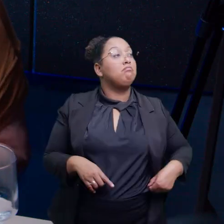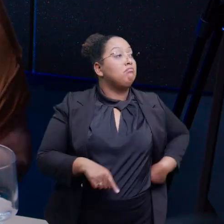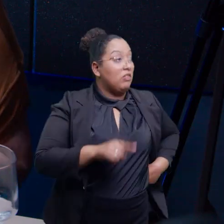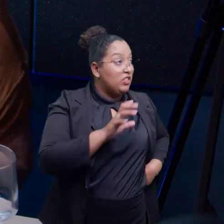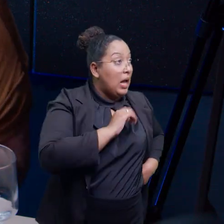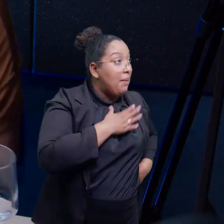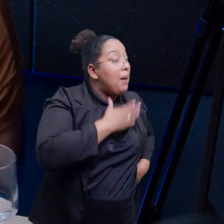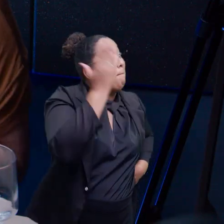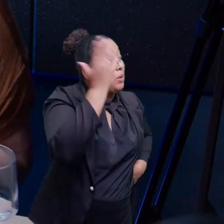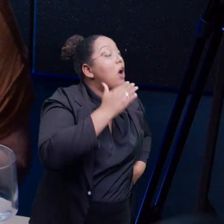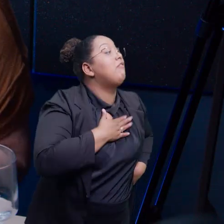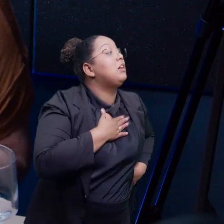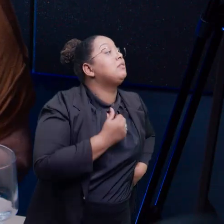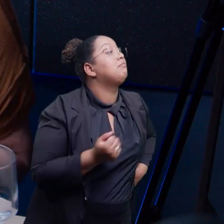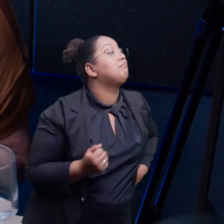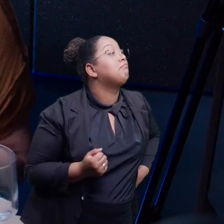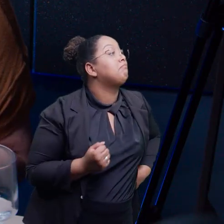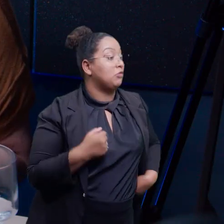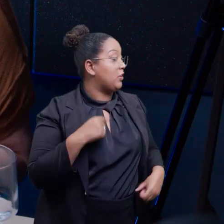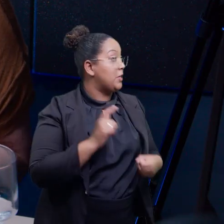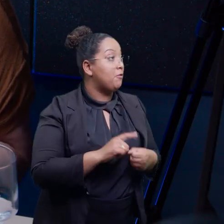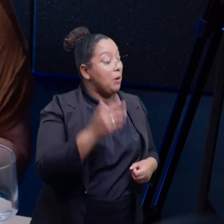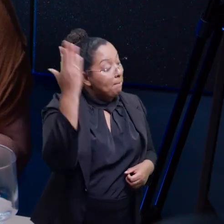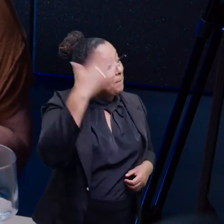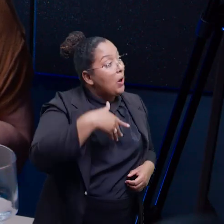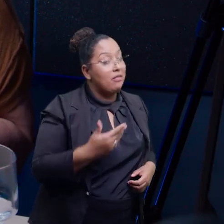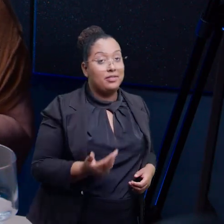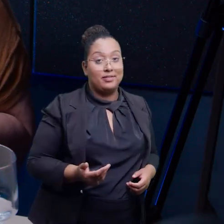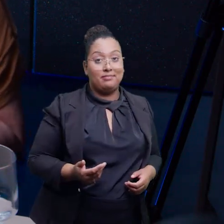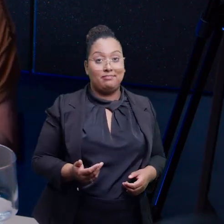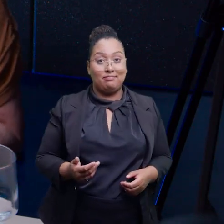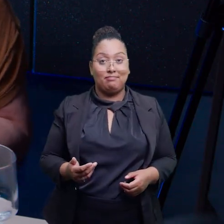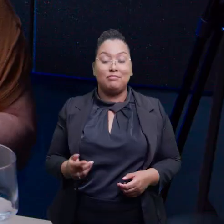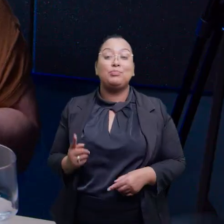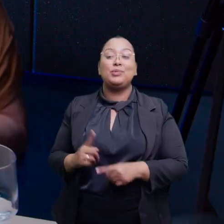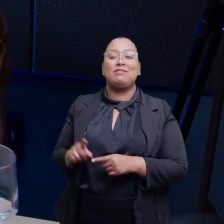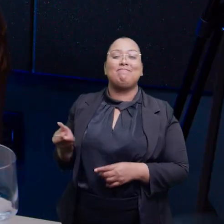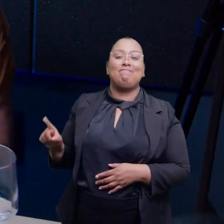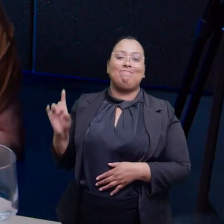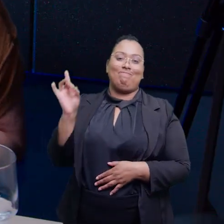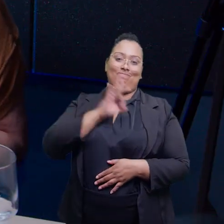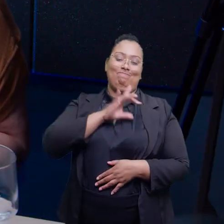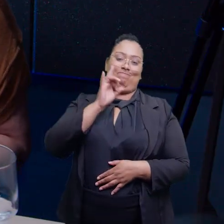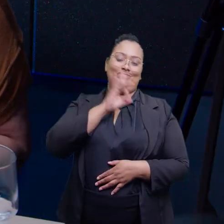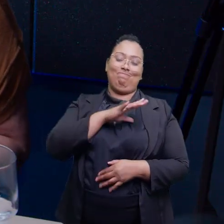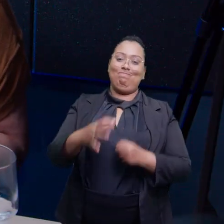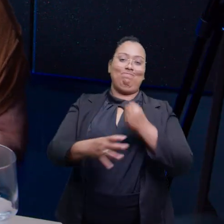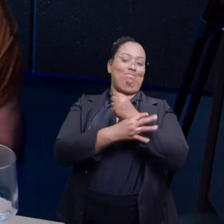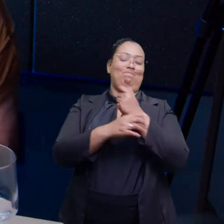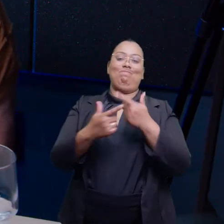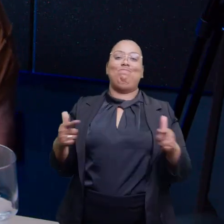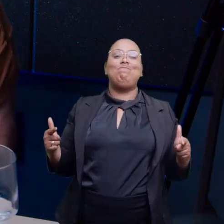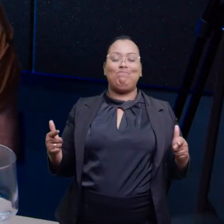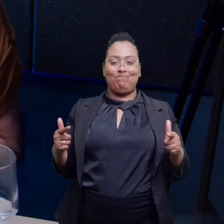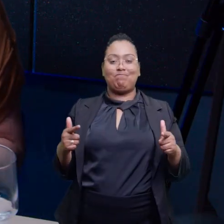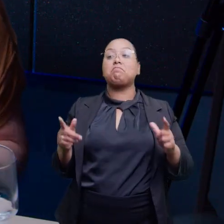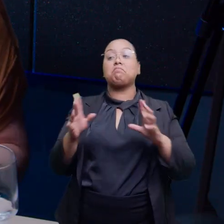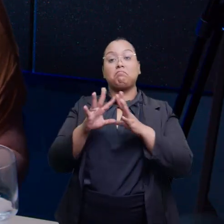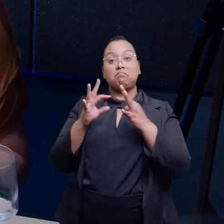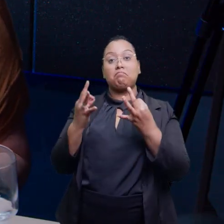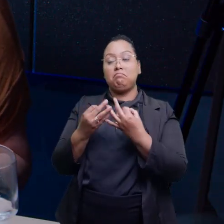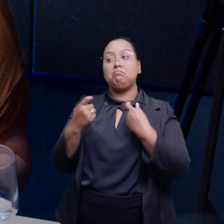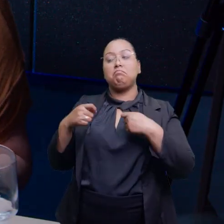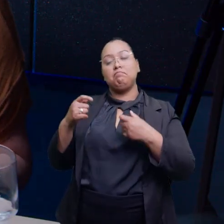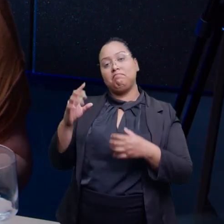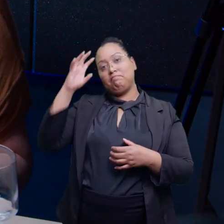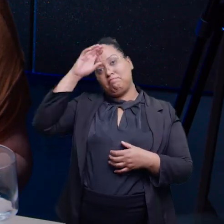mim que você me ama, que você não vai me devolver, né? Isso parte de medo, de insegurança, né? Então as famílias precisam